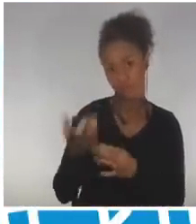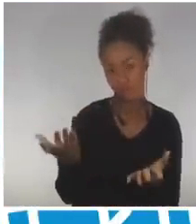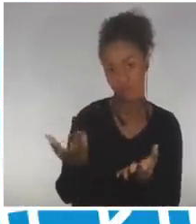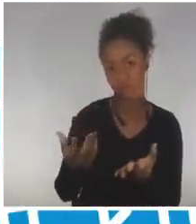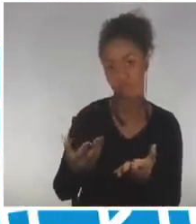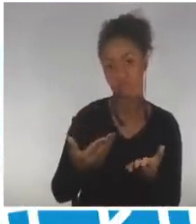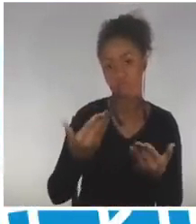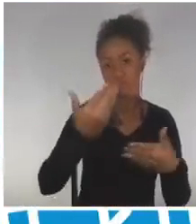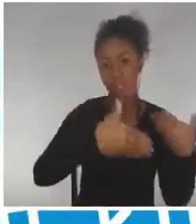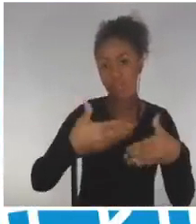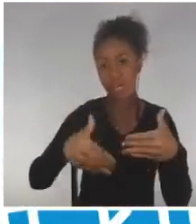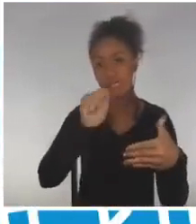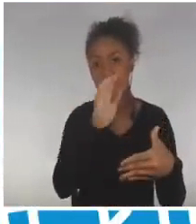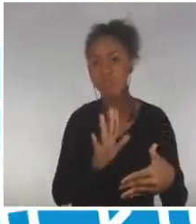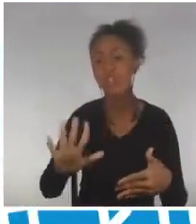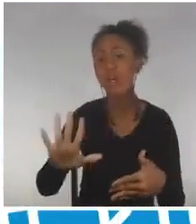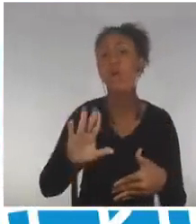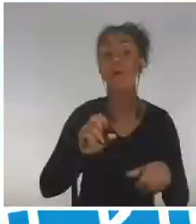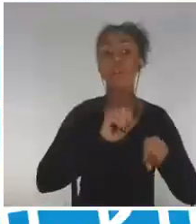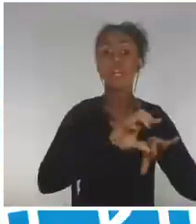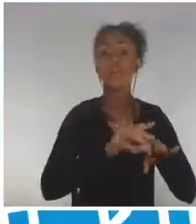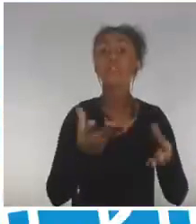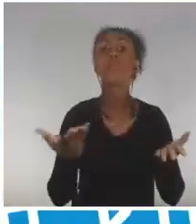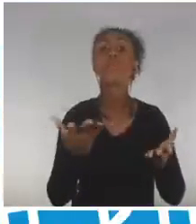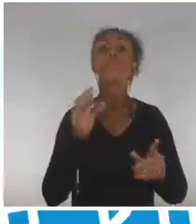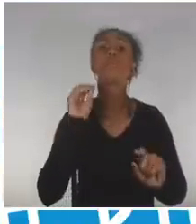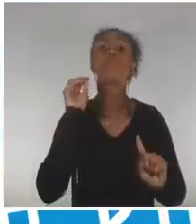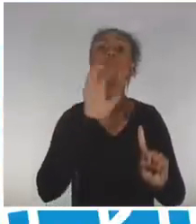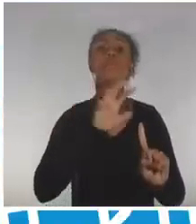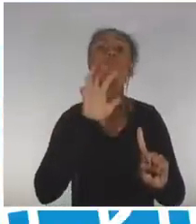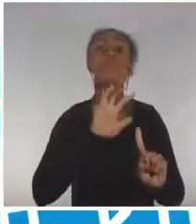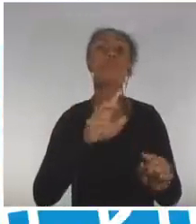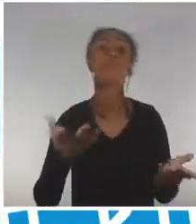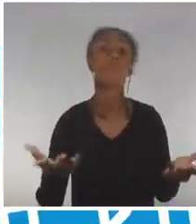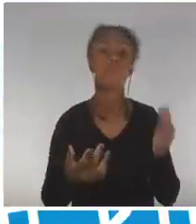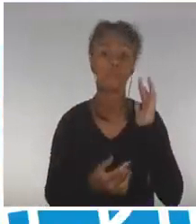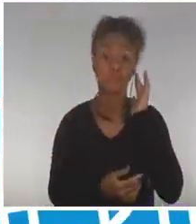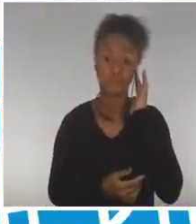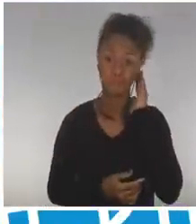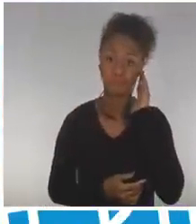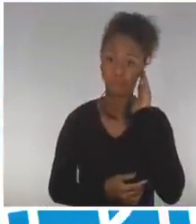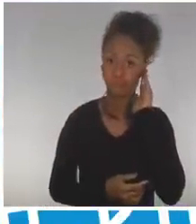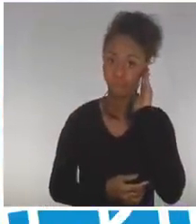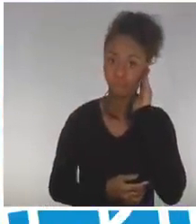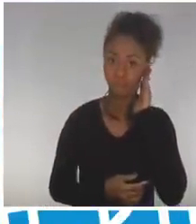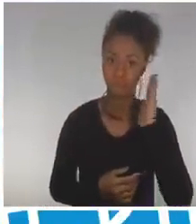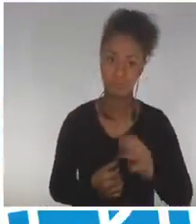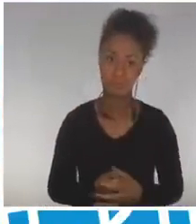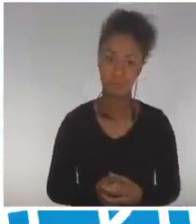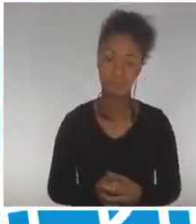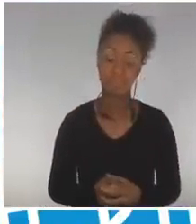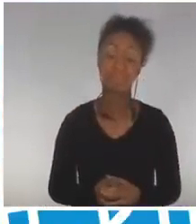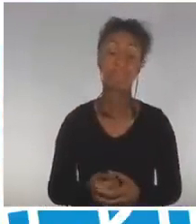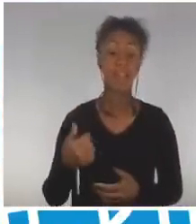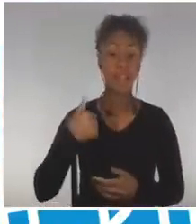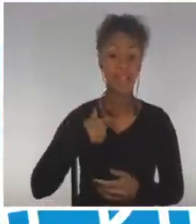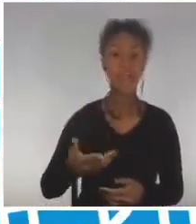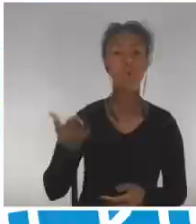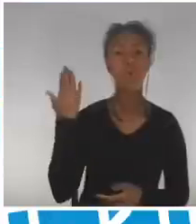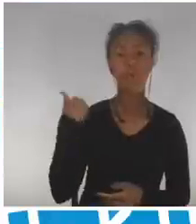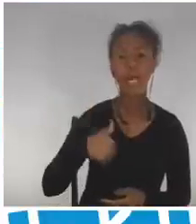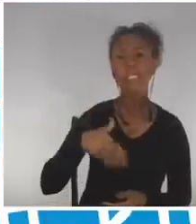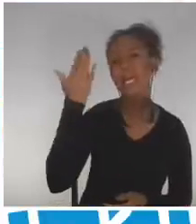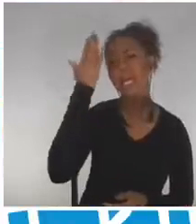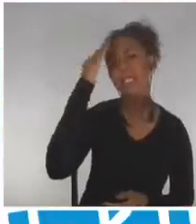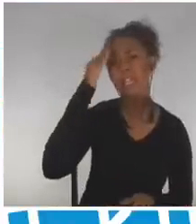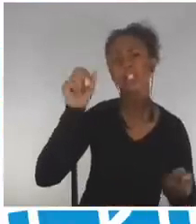impactos na educação, Raquel? Eu tinha entendido que era sobre as